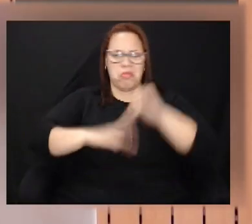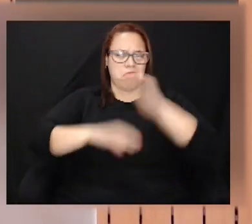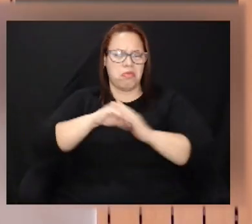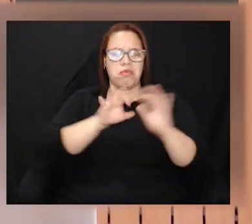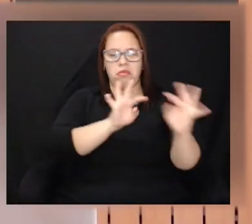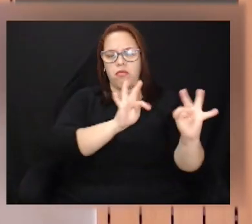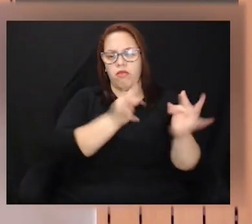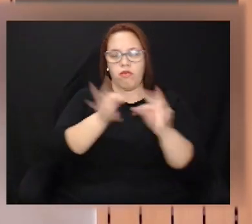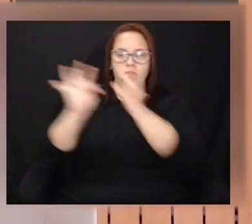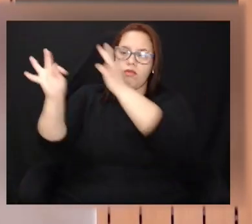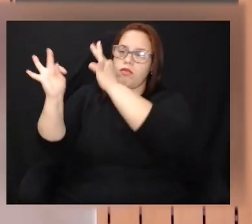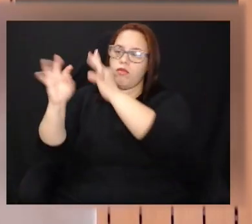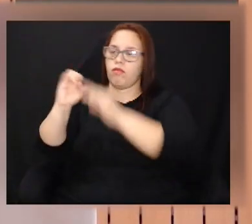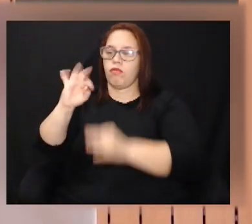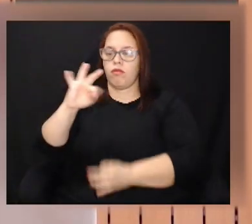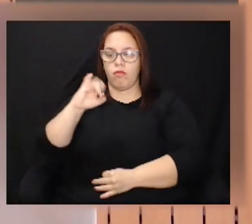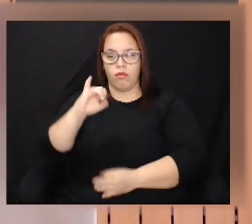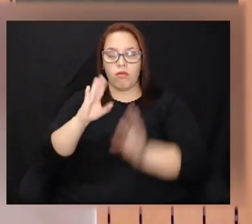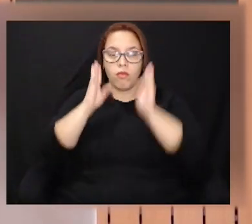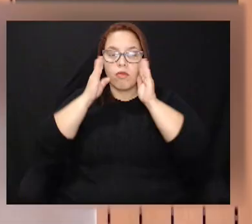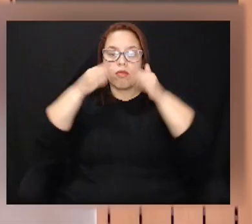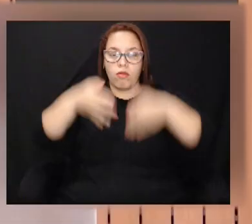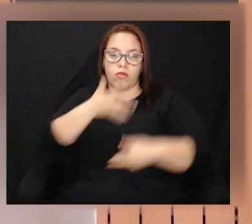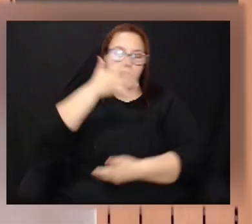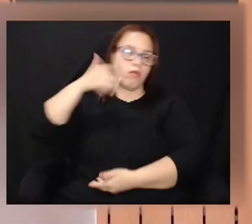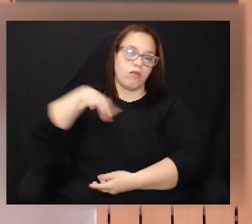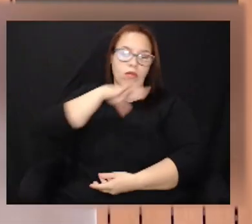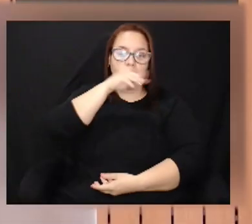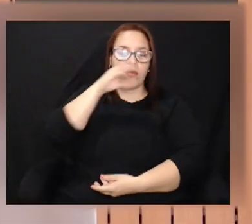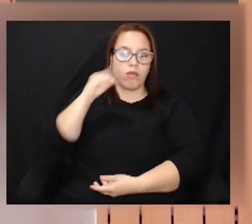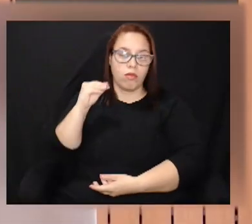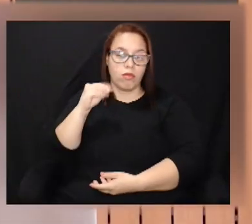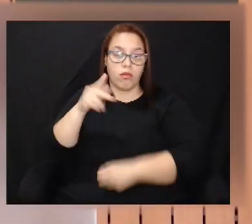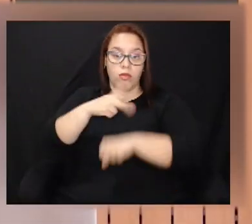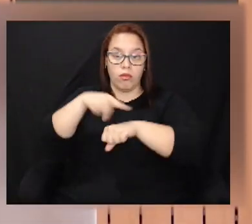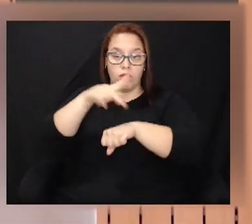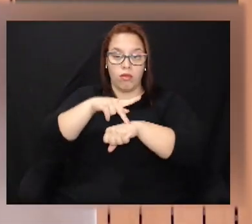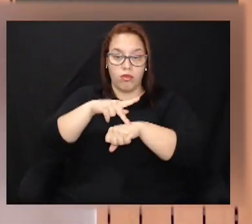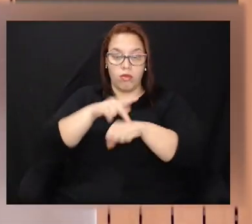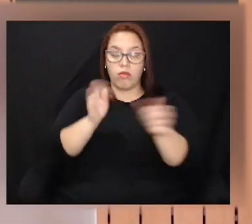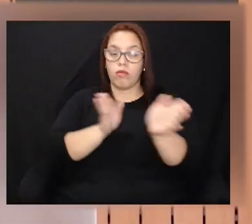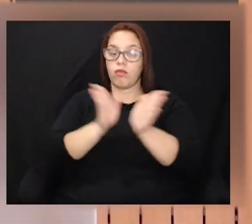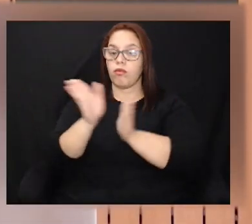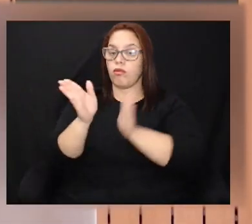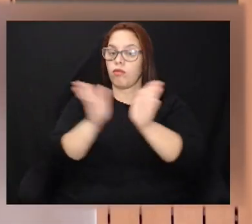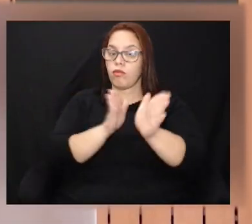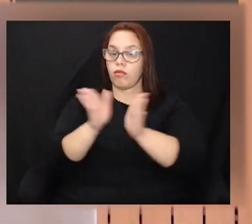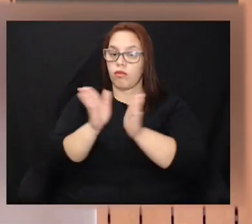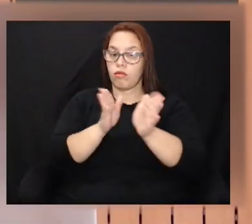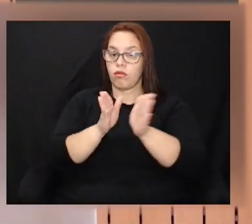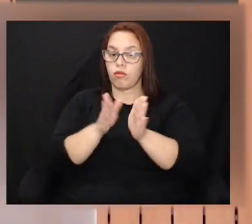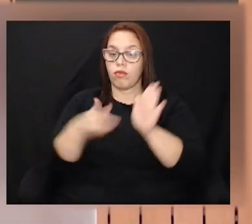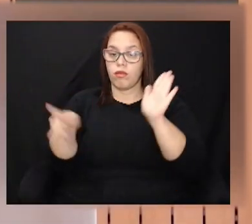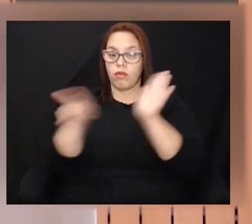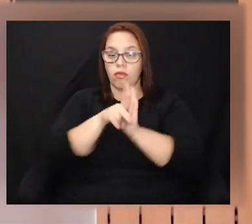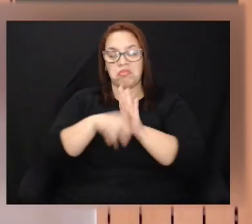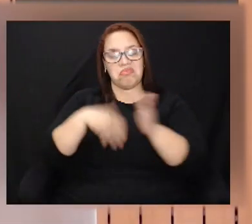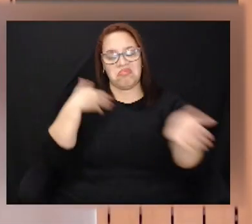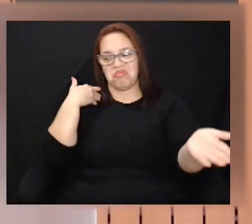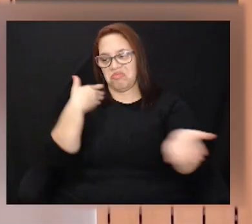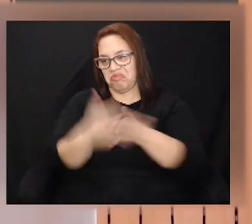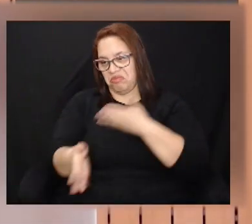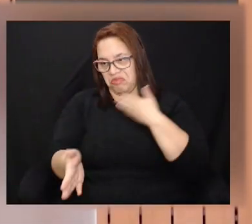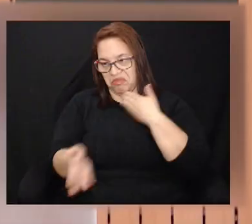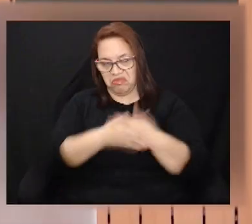informação direcionado a crianças e adolescentes no país ou de acesso provável por eles, independente de sua